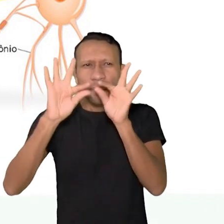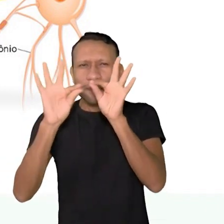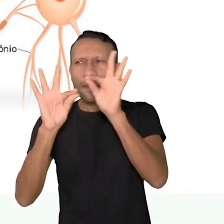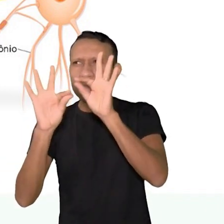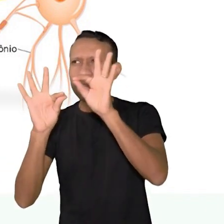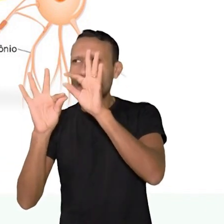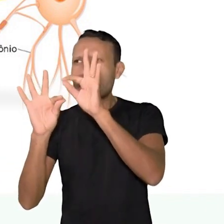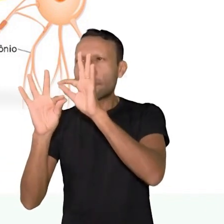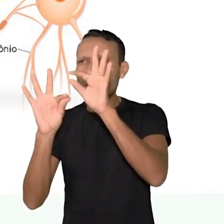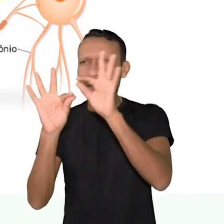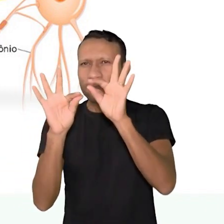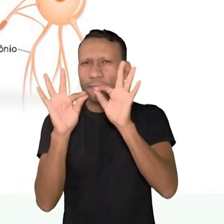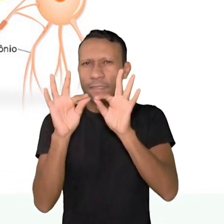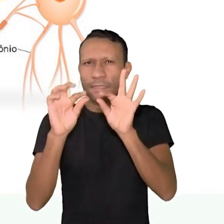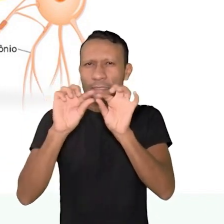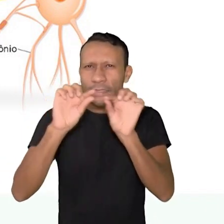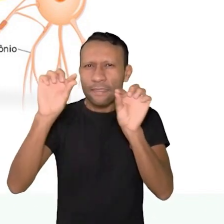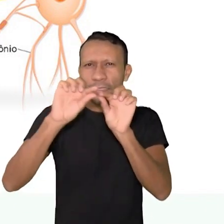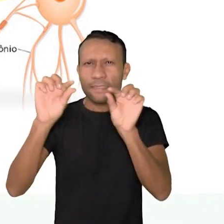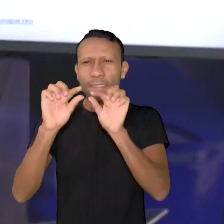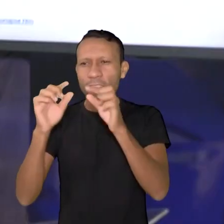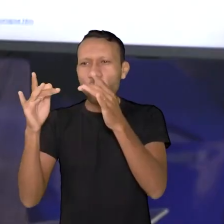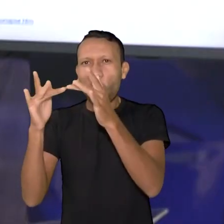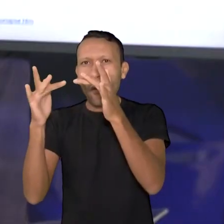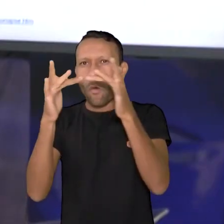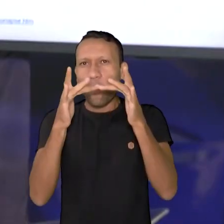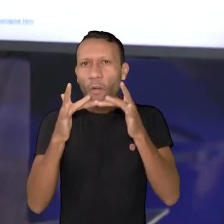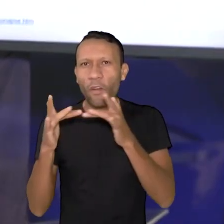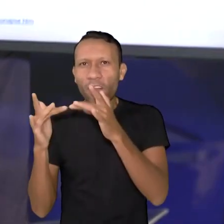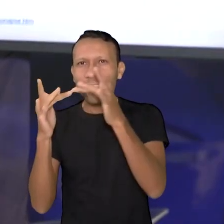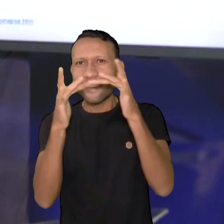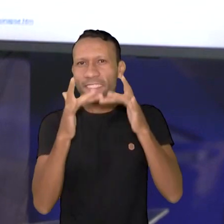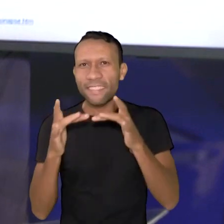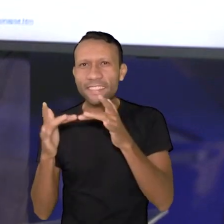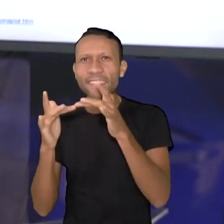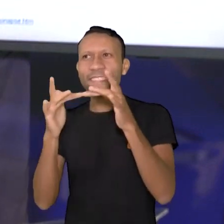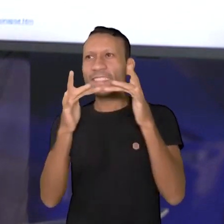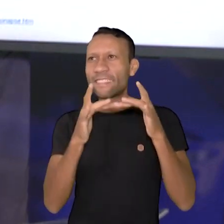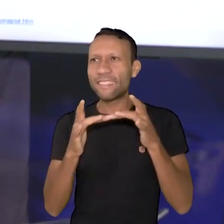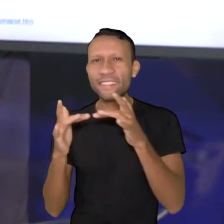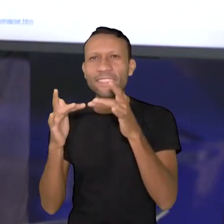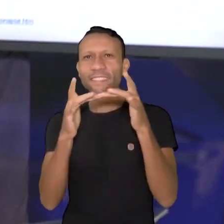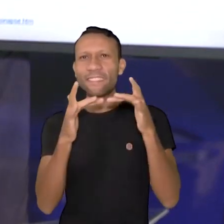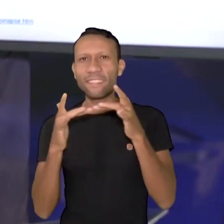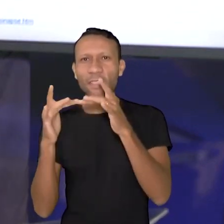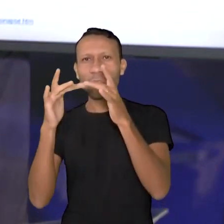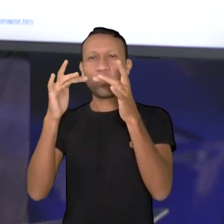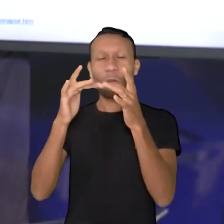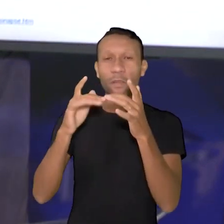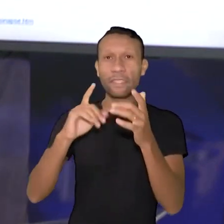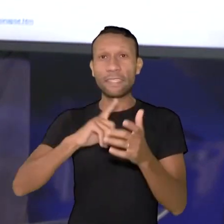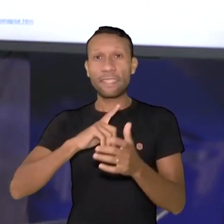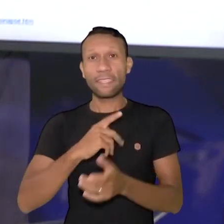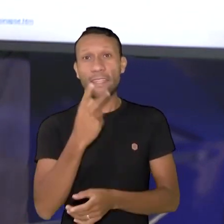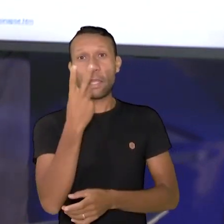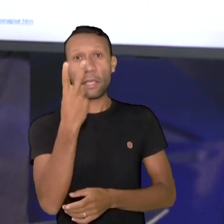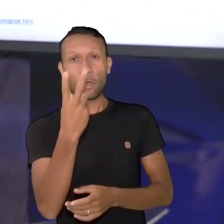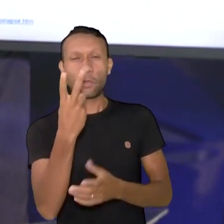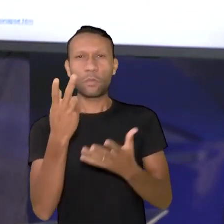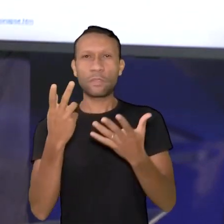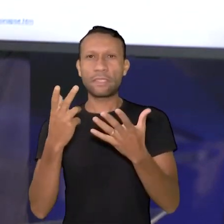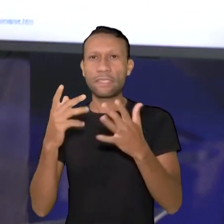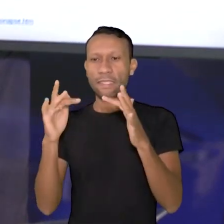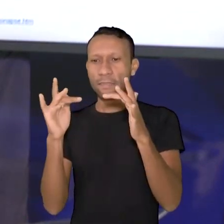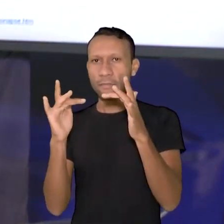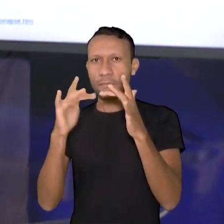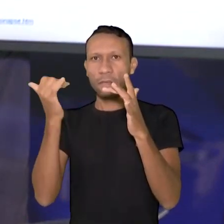bonitinho. Esses neurônios, eles se comunicam entre si. Eles podem se comunicar de duas formas. Ou quando eles soltam uma